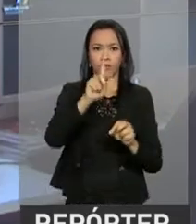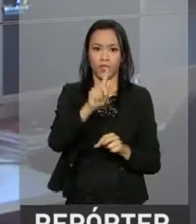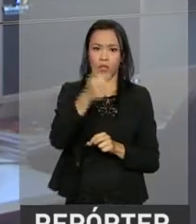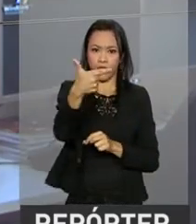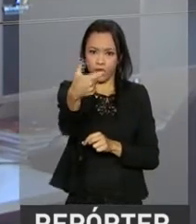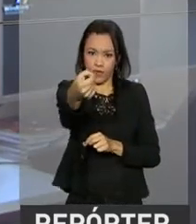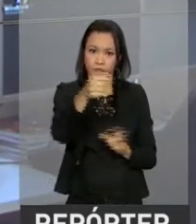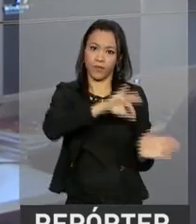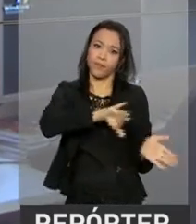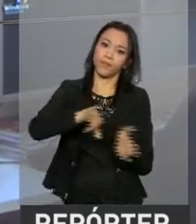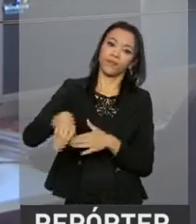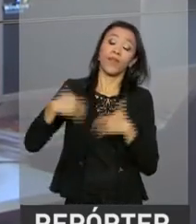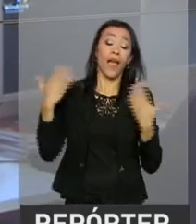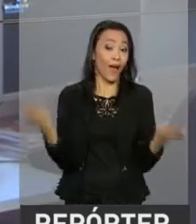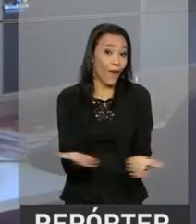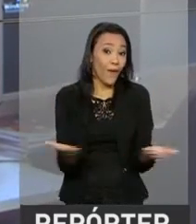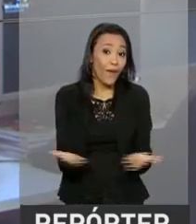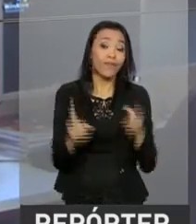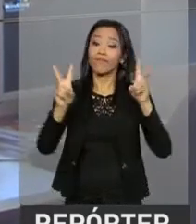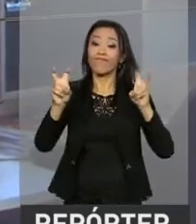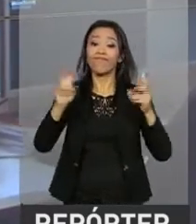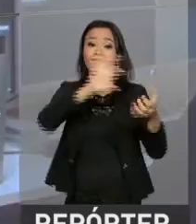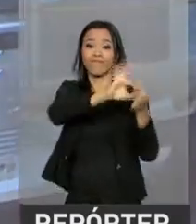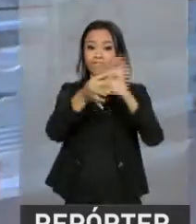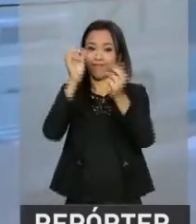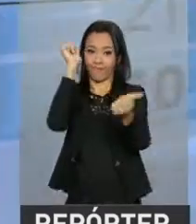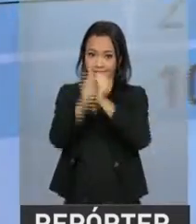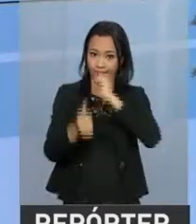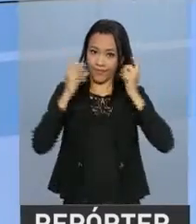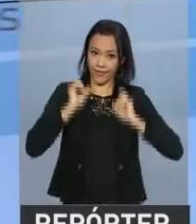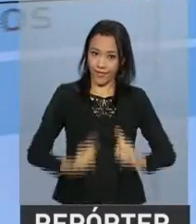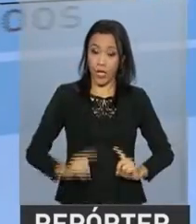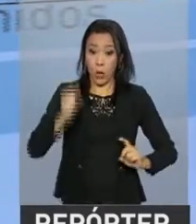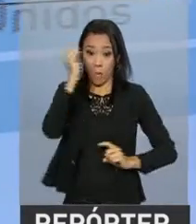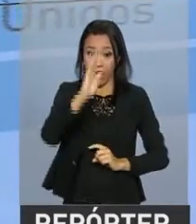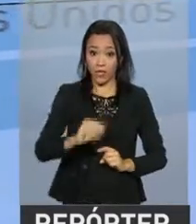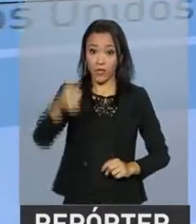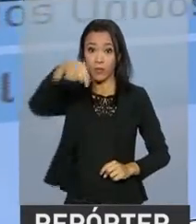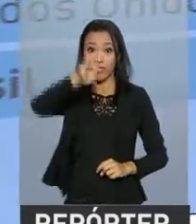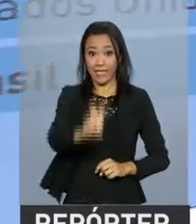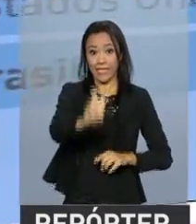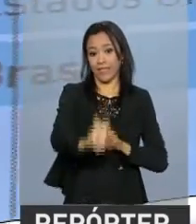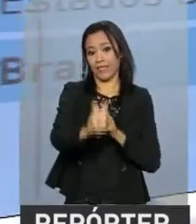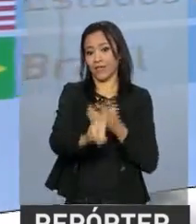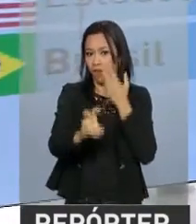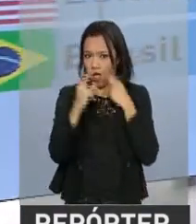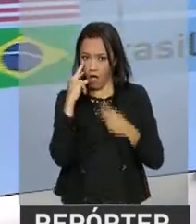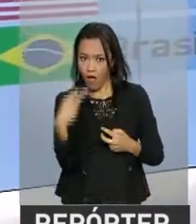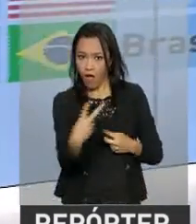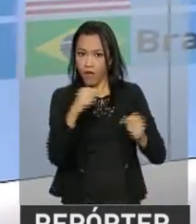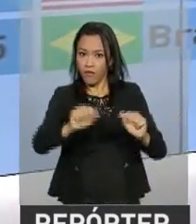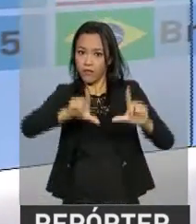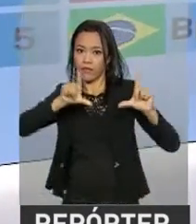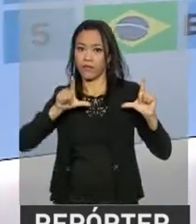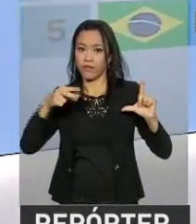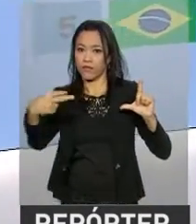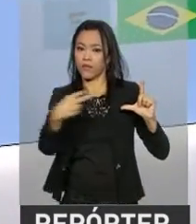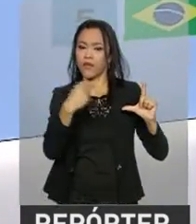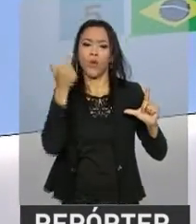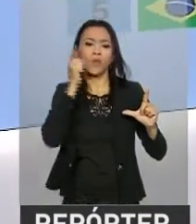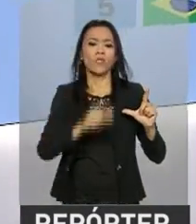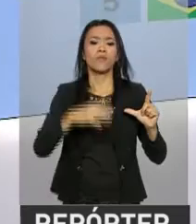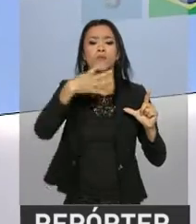e vamos falar agora de paraolimpíadas o Brasil segue na quinta posição a gente pode ver aqui no telão já conquistamos